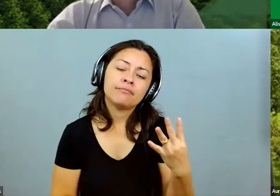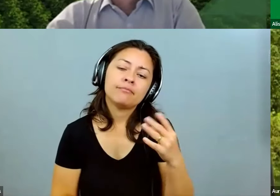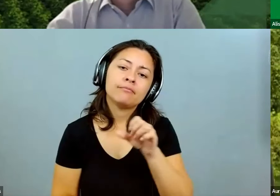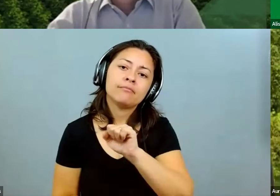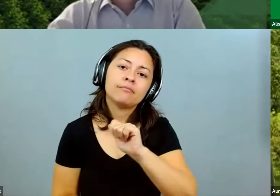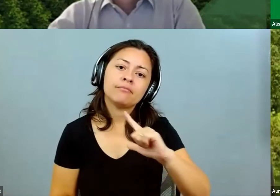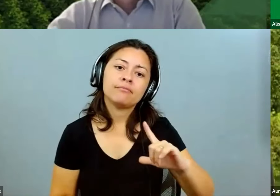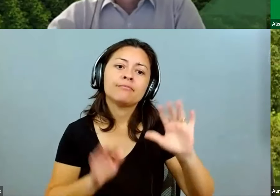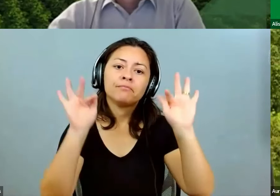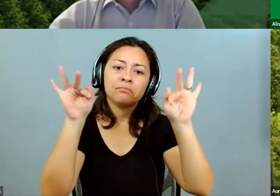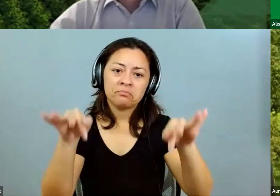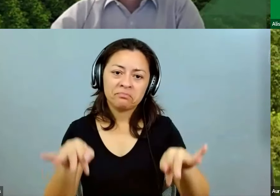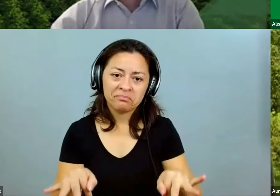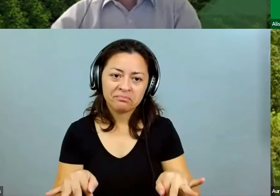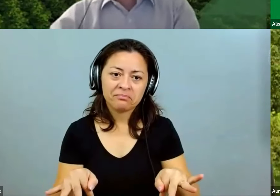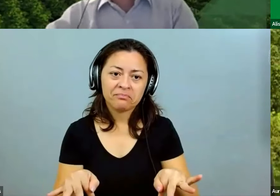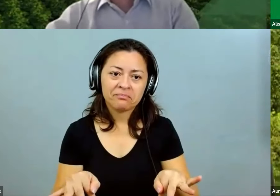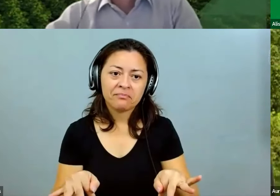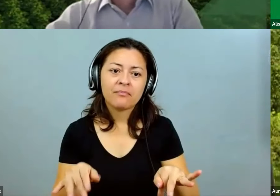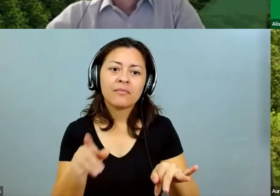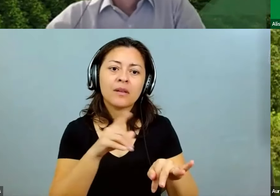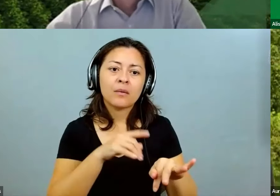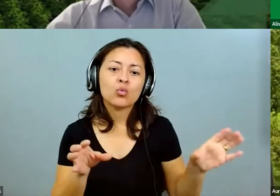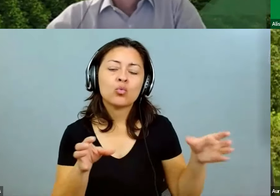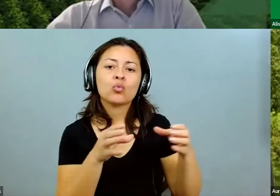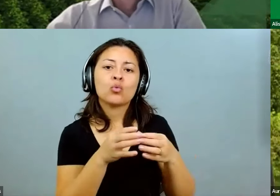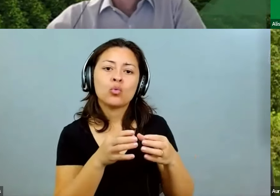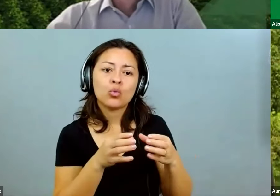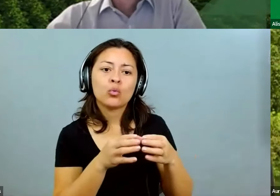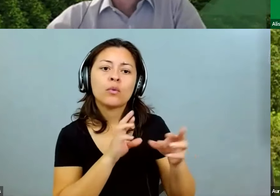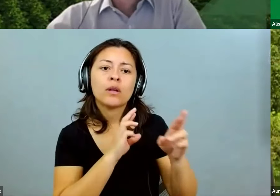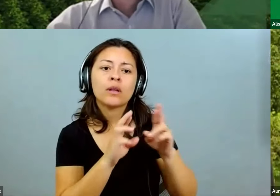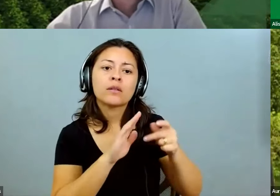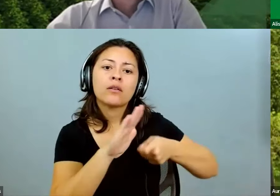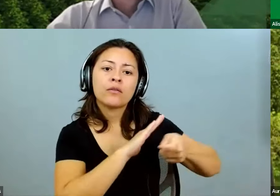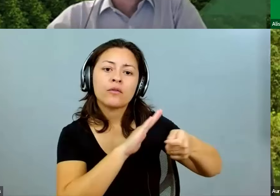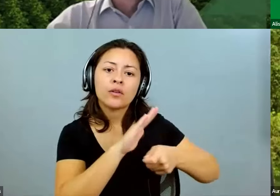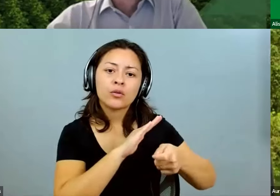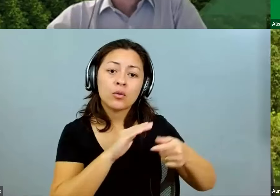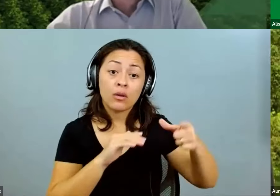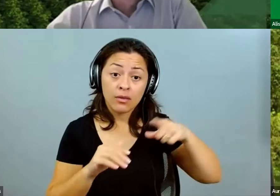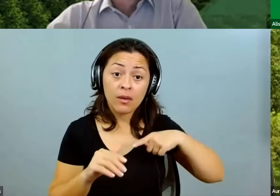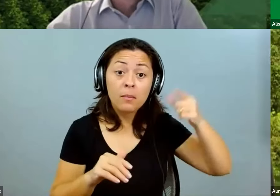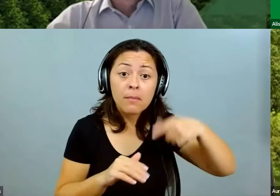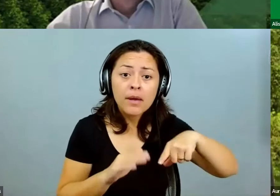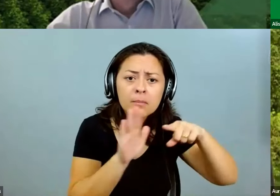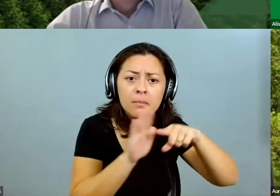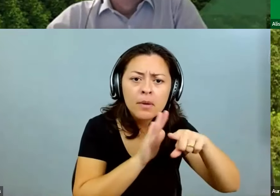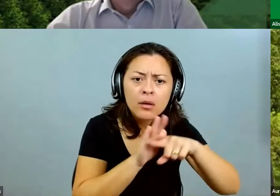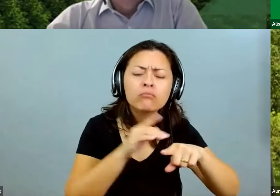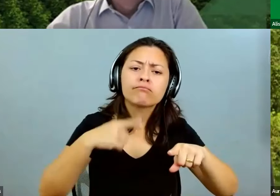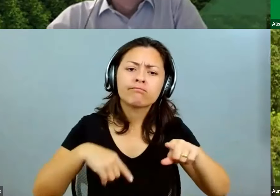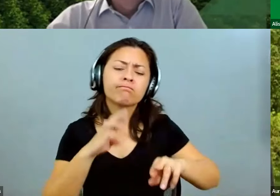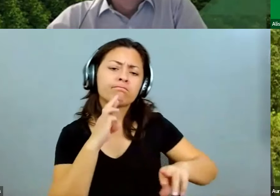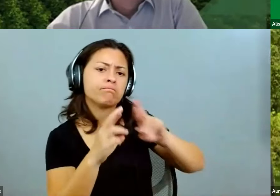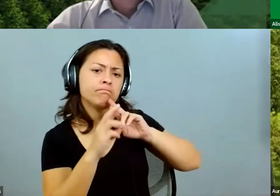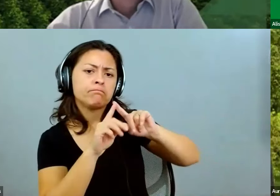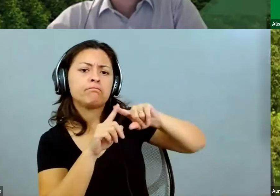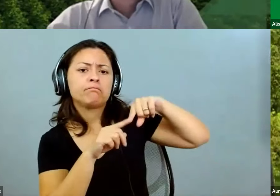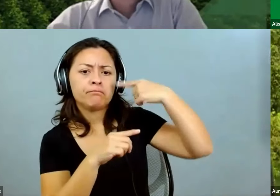está encerrada o departamento de relações que investidores está à disposição para responder novas perguntas e sanar quaisquer dúvidas Muito